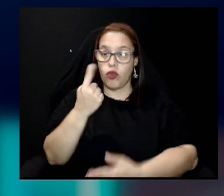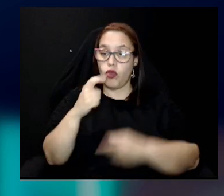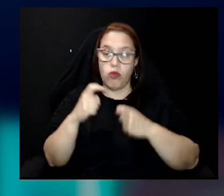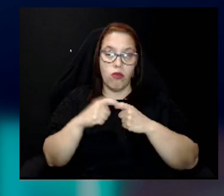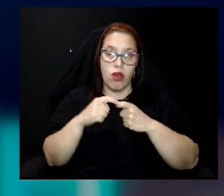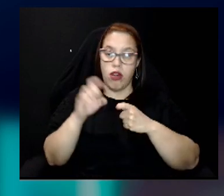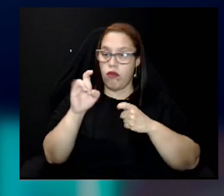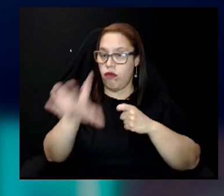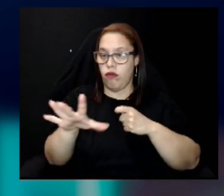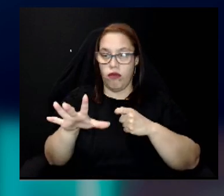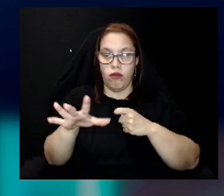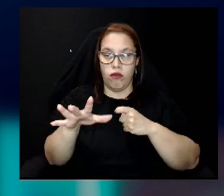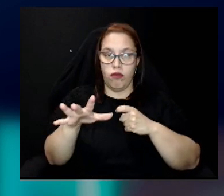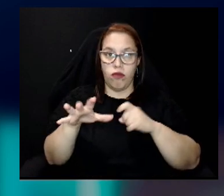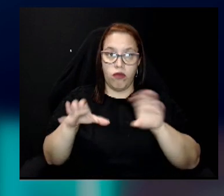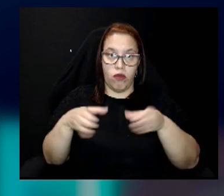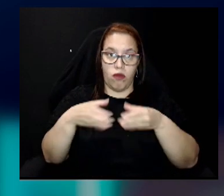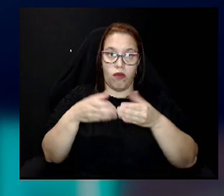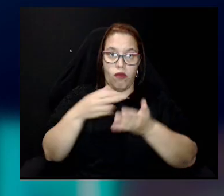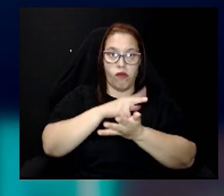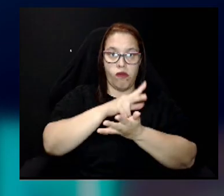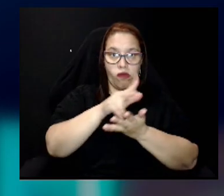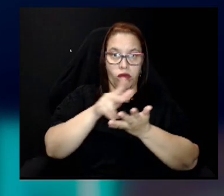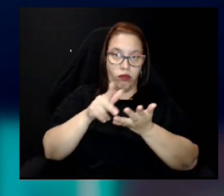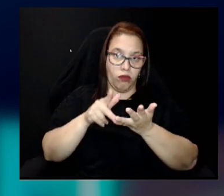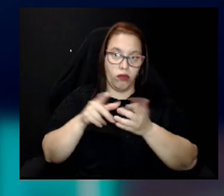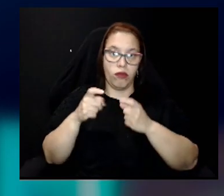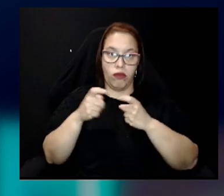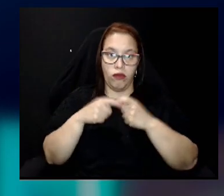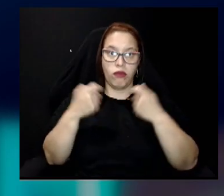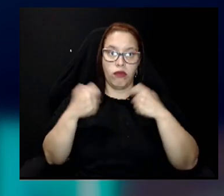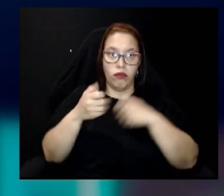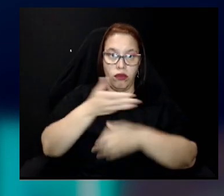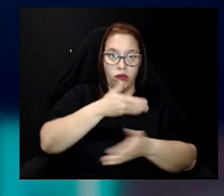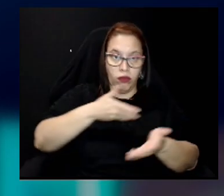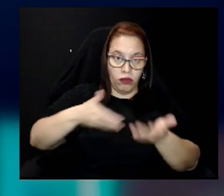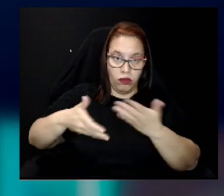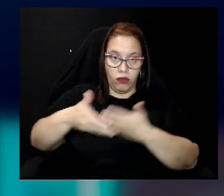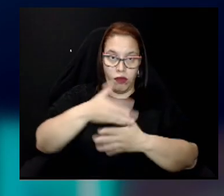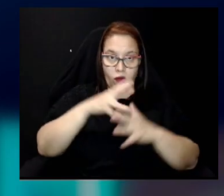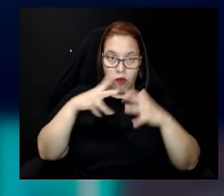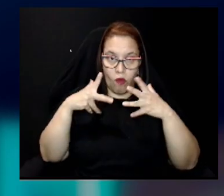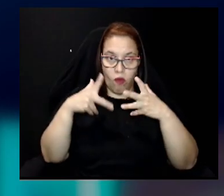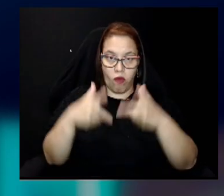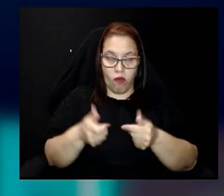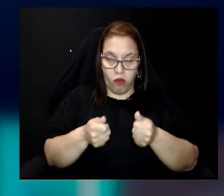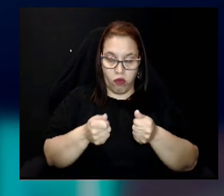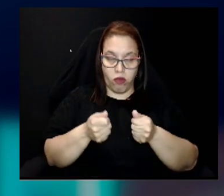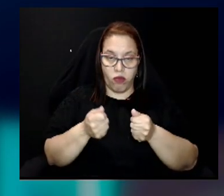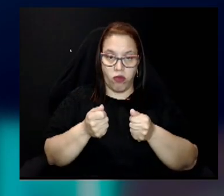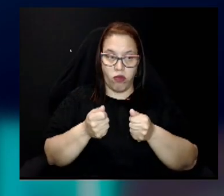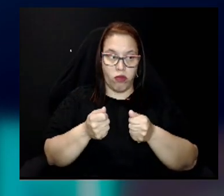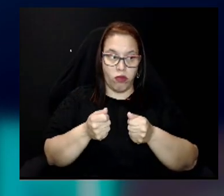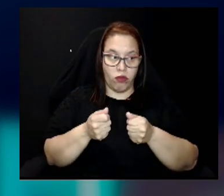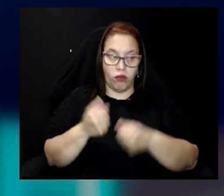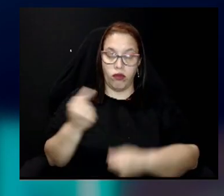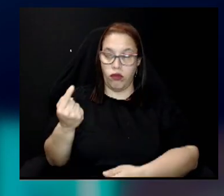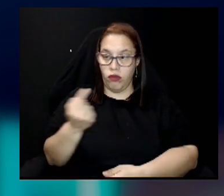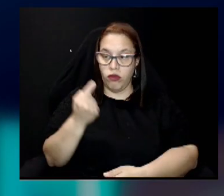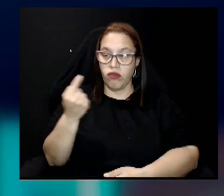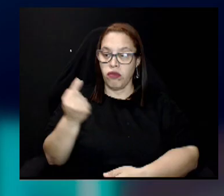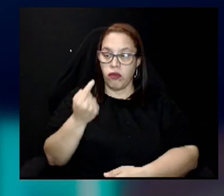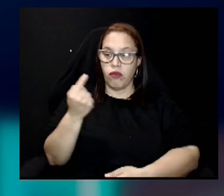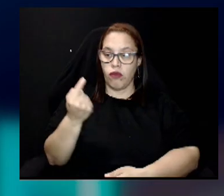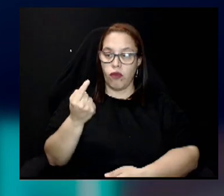tratamento multidisciplinar, em que a gente precisa envolver todos os indivíduos voltados para a parte